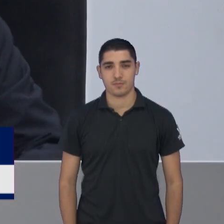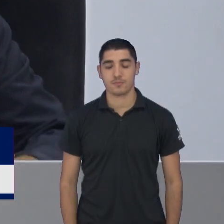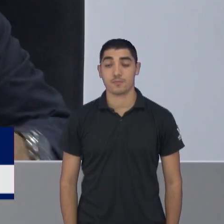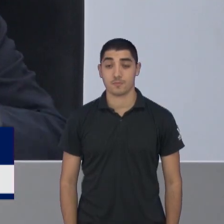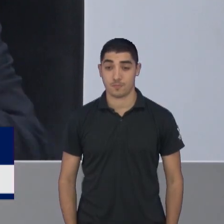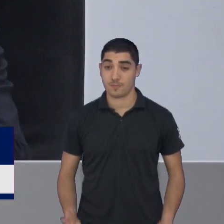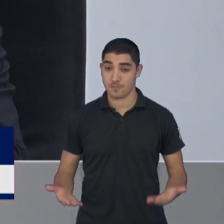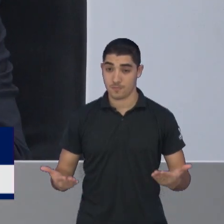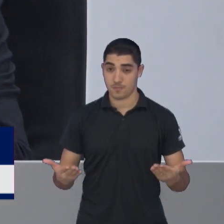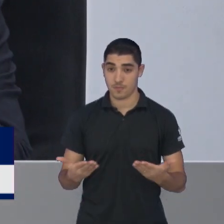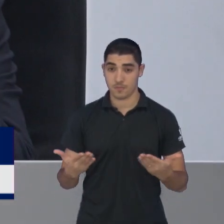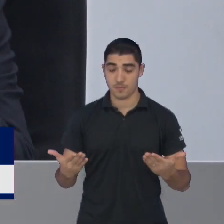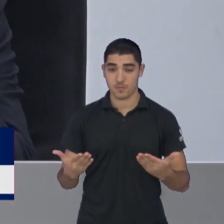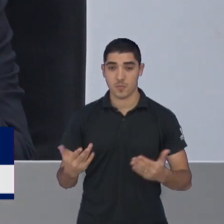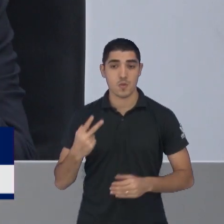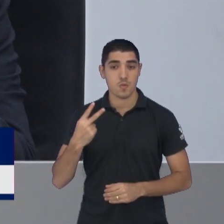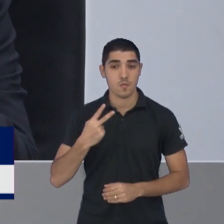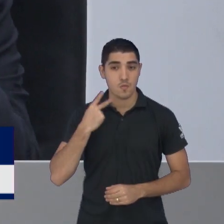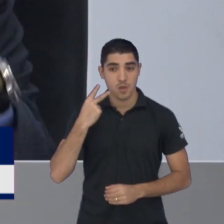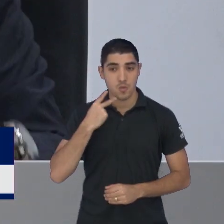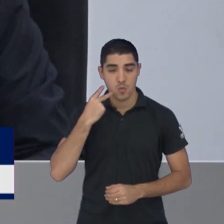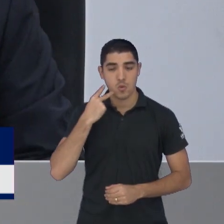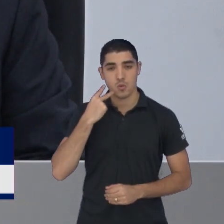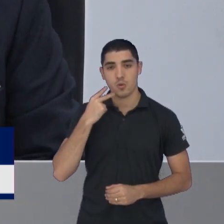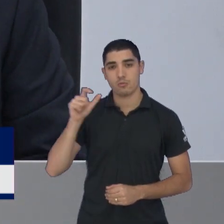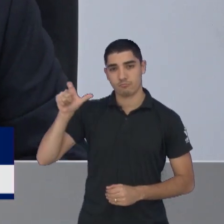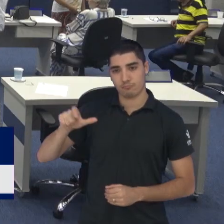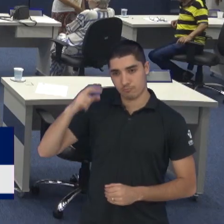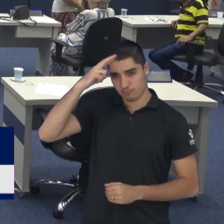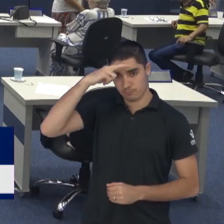Questão de ordem, o vereador Roberto Chagas.